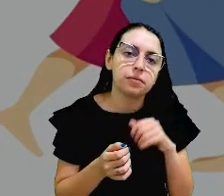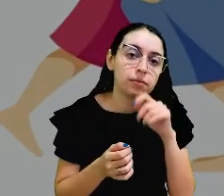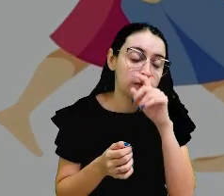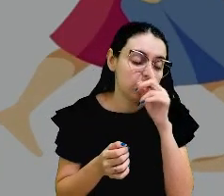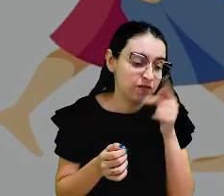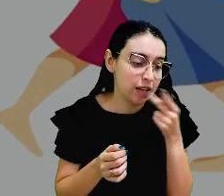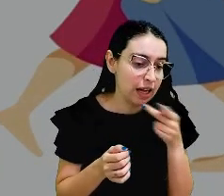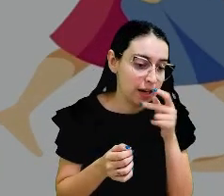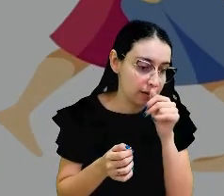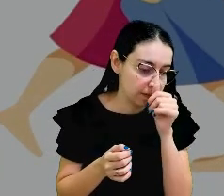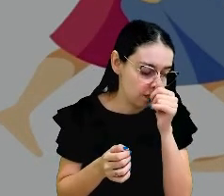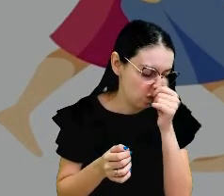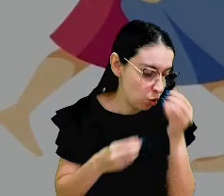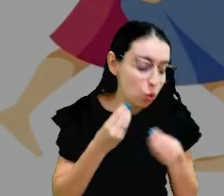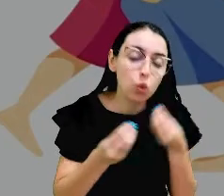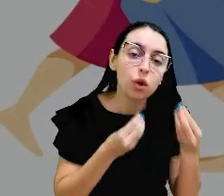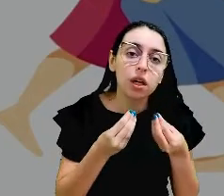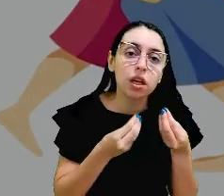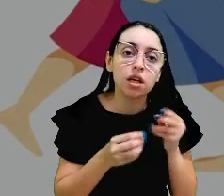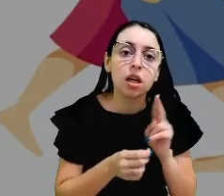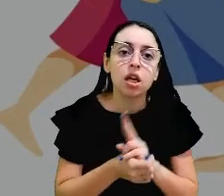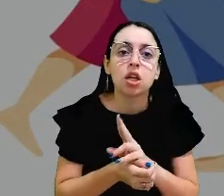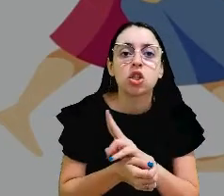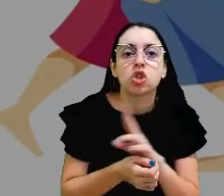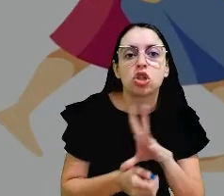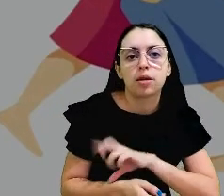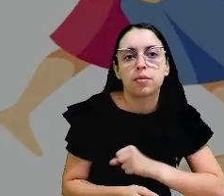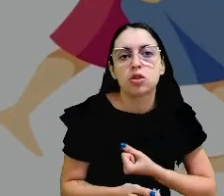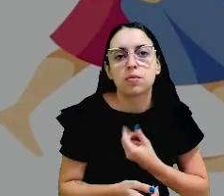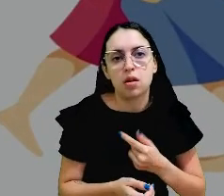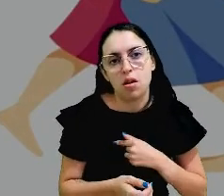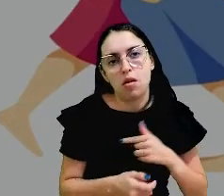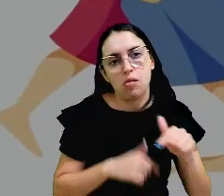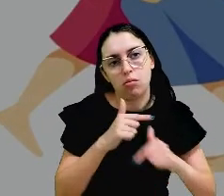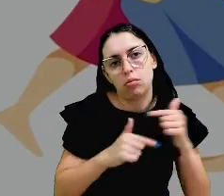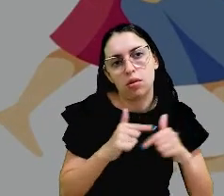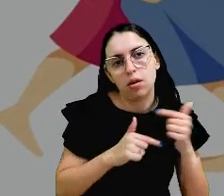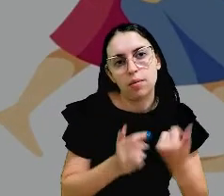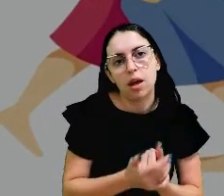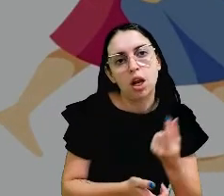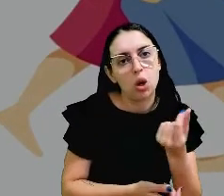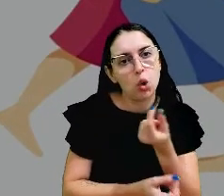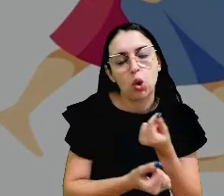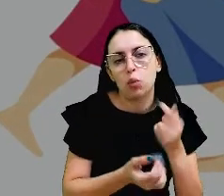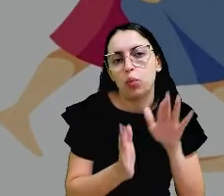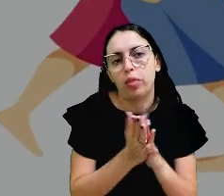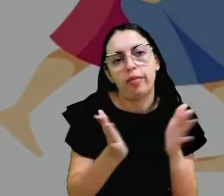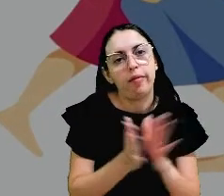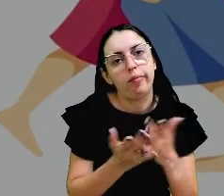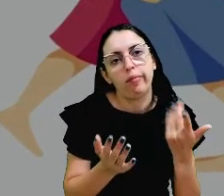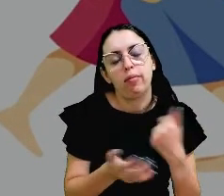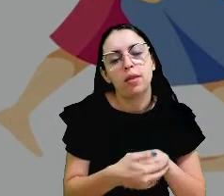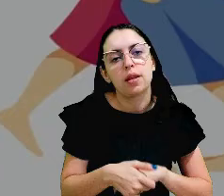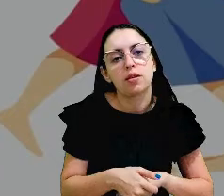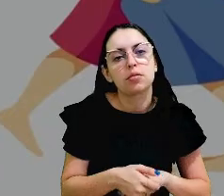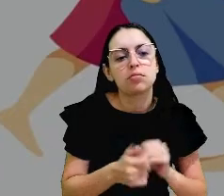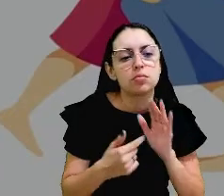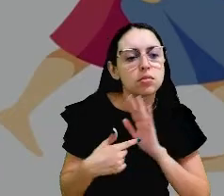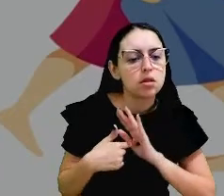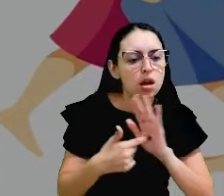seguinte: o que eles chamam de amor, eu chamo de trabalho não remunerado, que